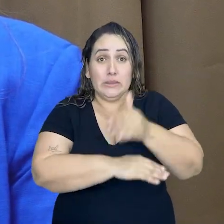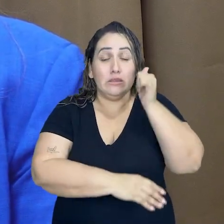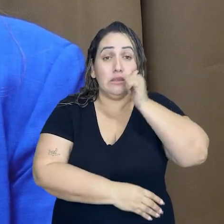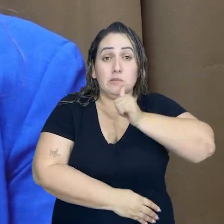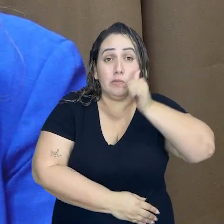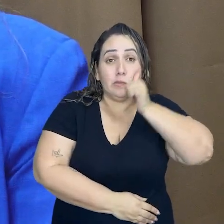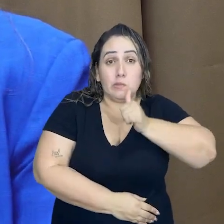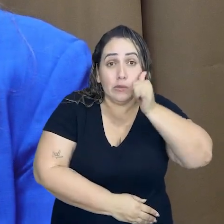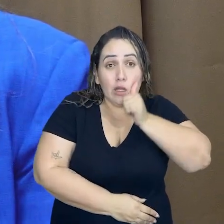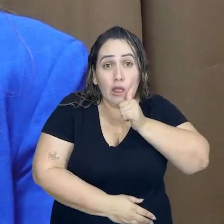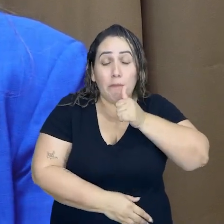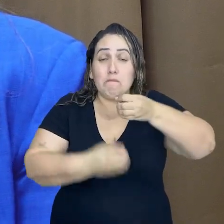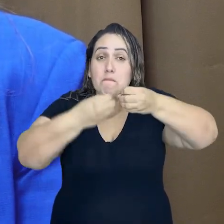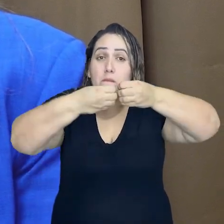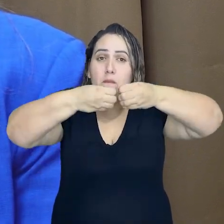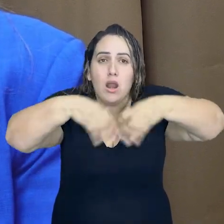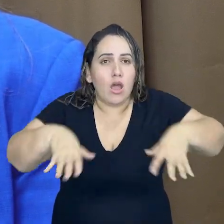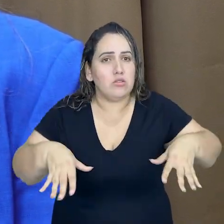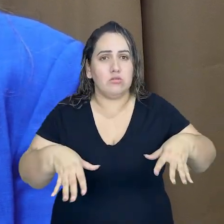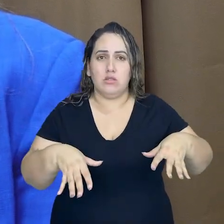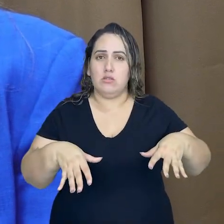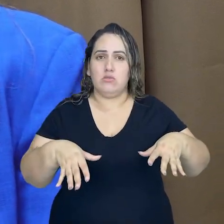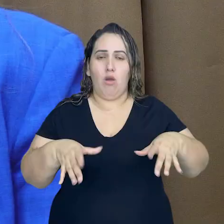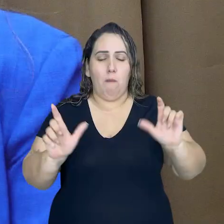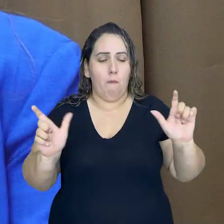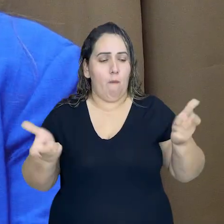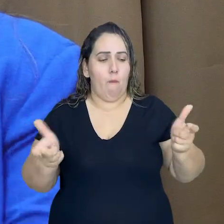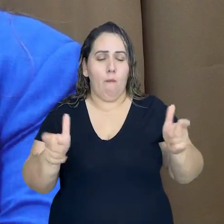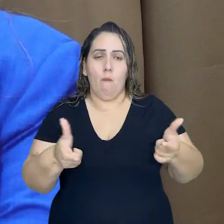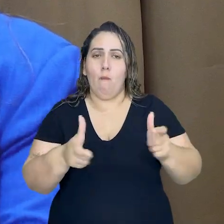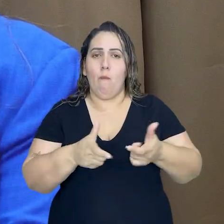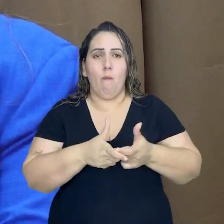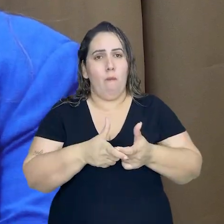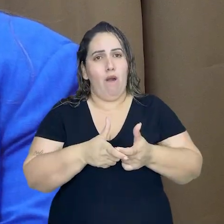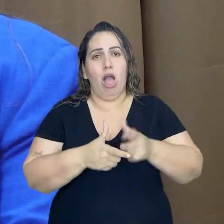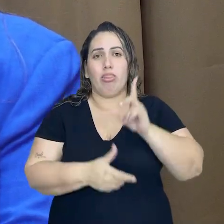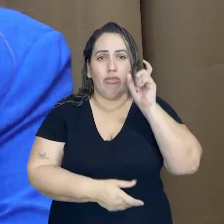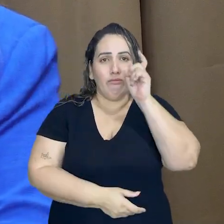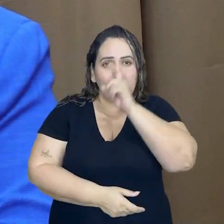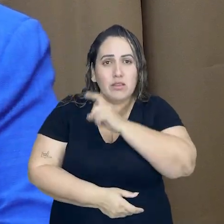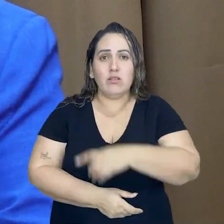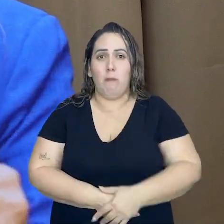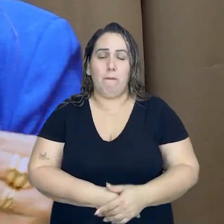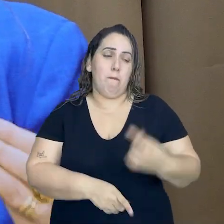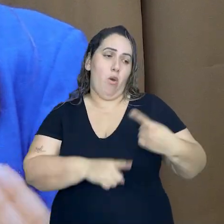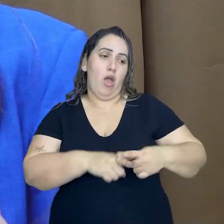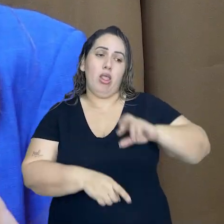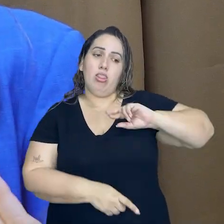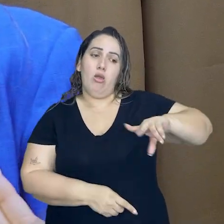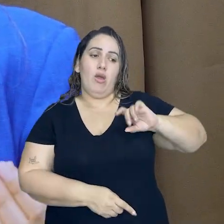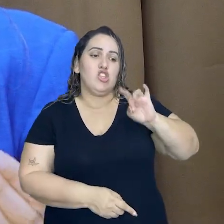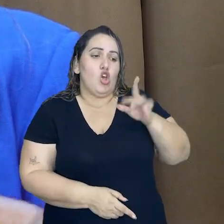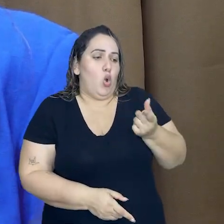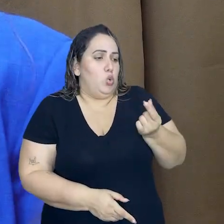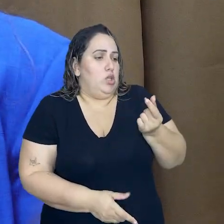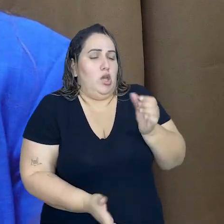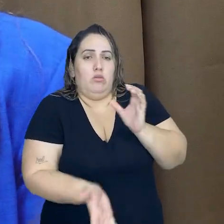exemplo. Olha que absurdo, né? Porque eles dão um jeito, assim, não...